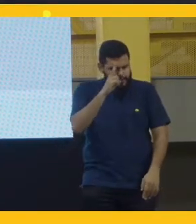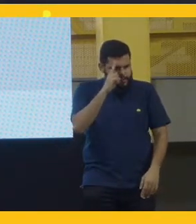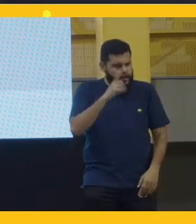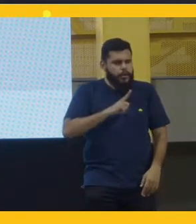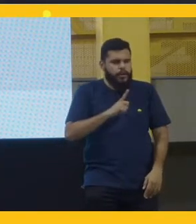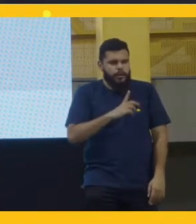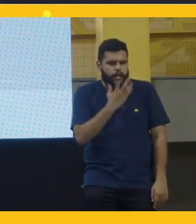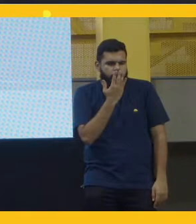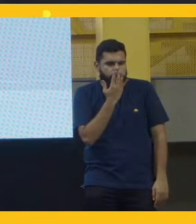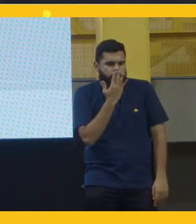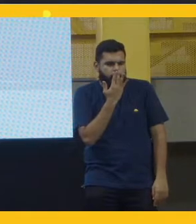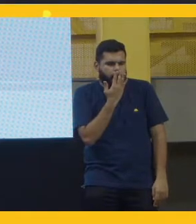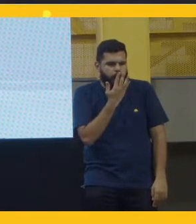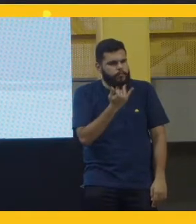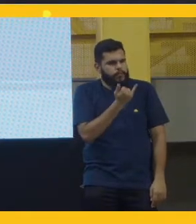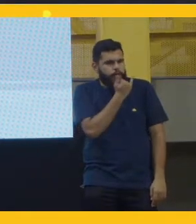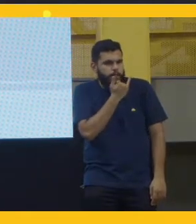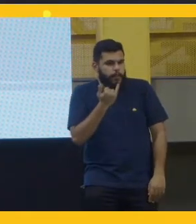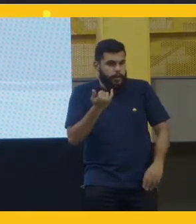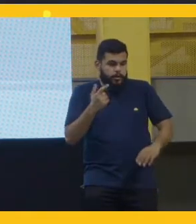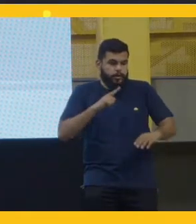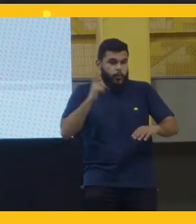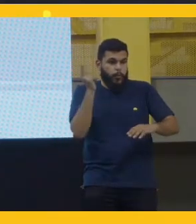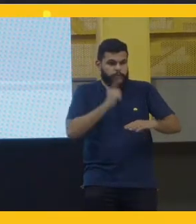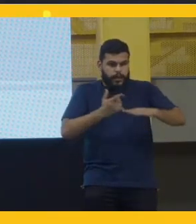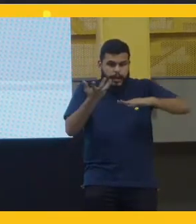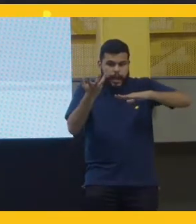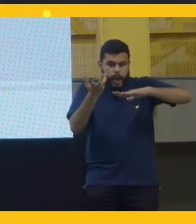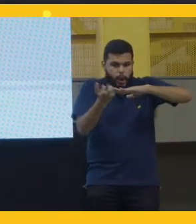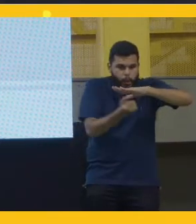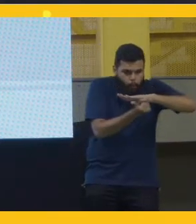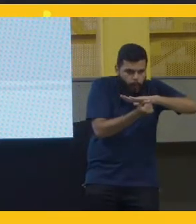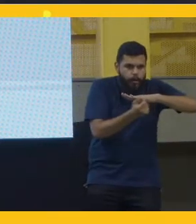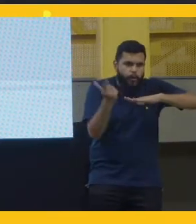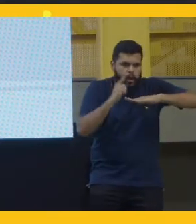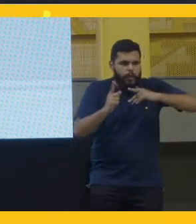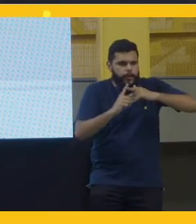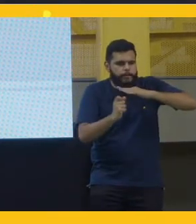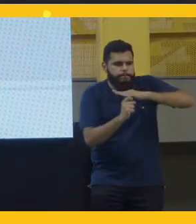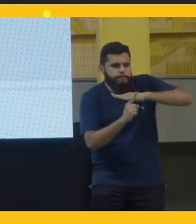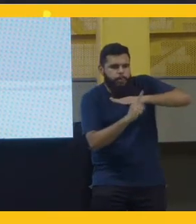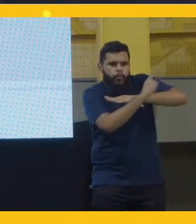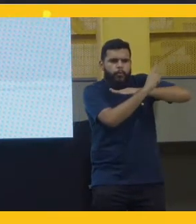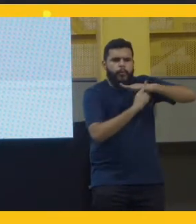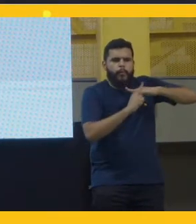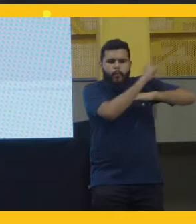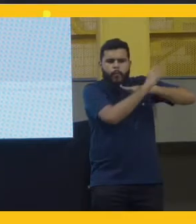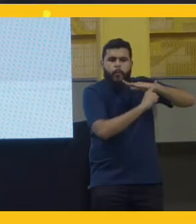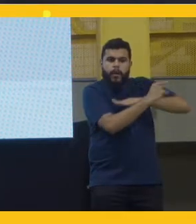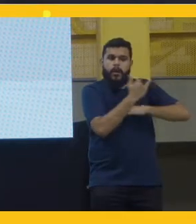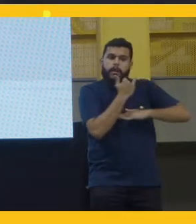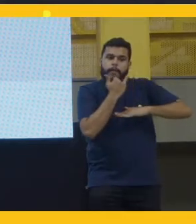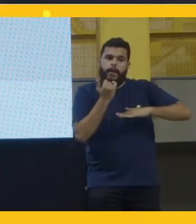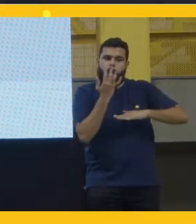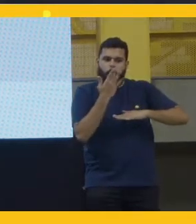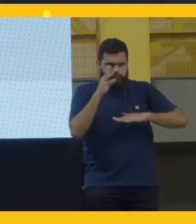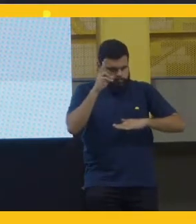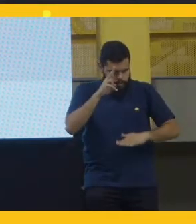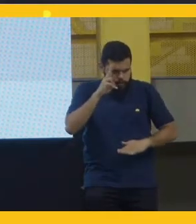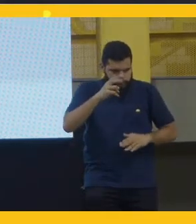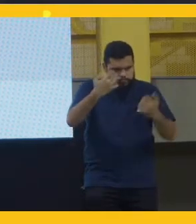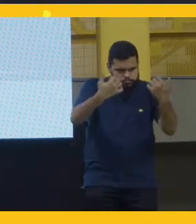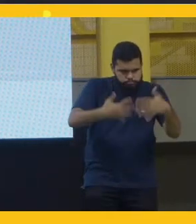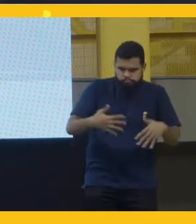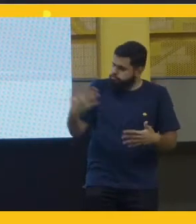tinta absorve luz e reflete outras? Né? É numa determinada região visível. Quando